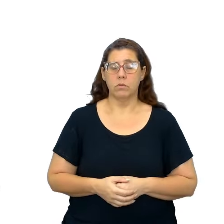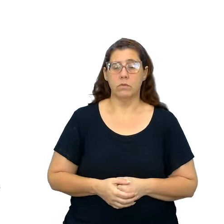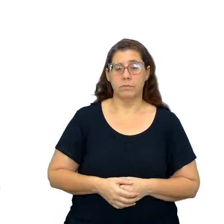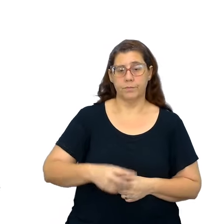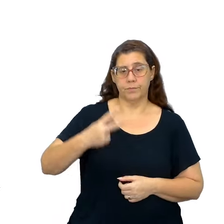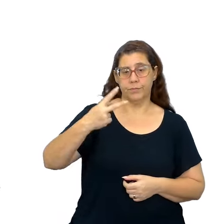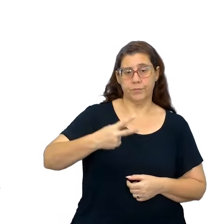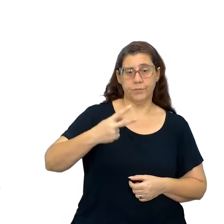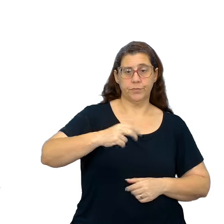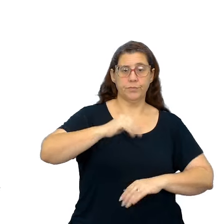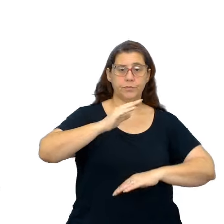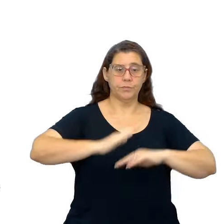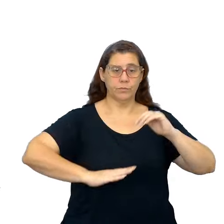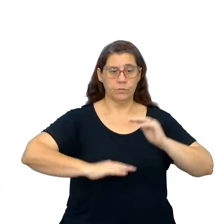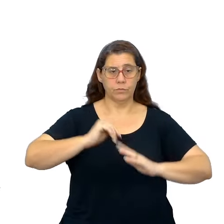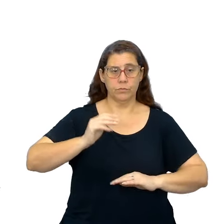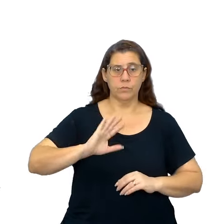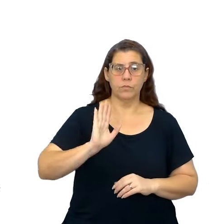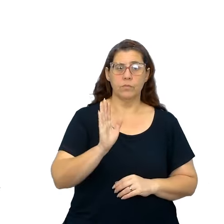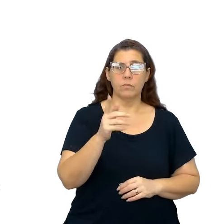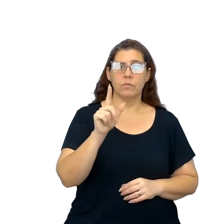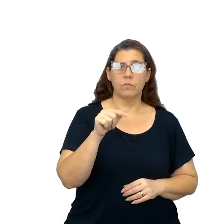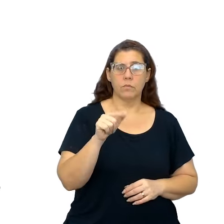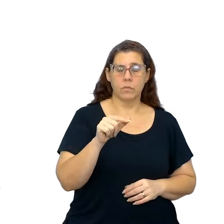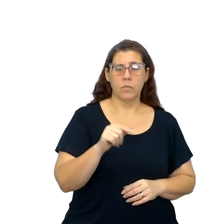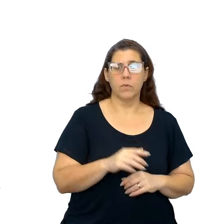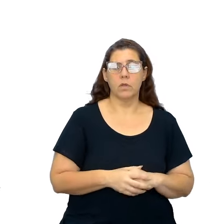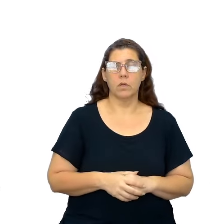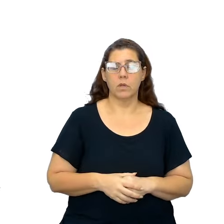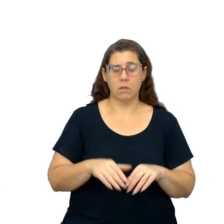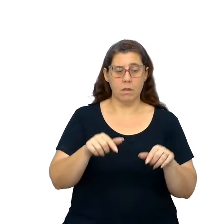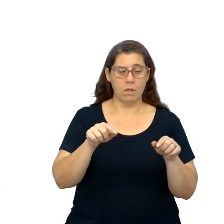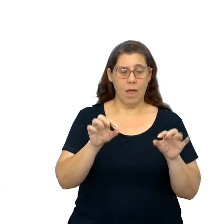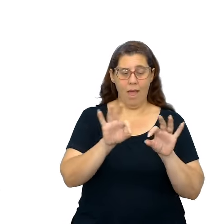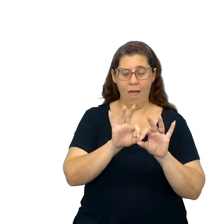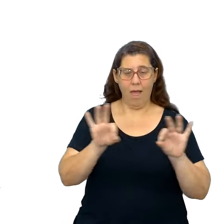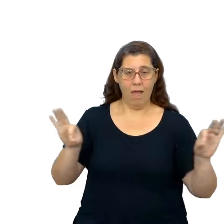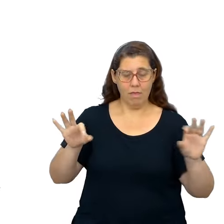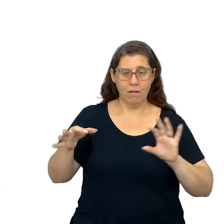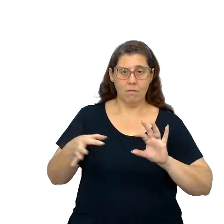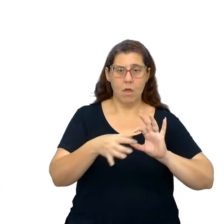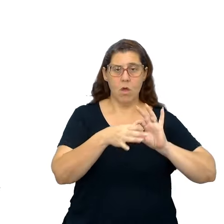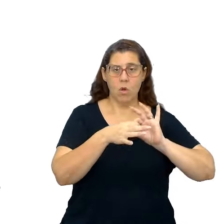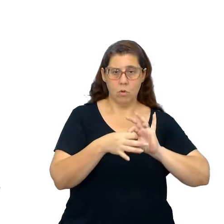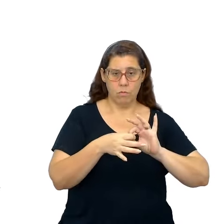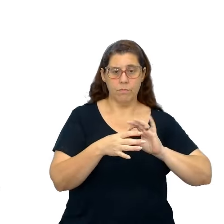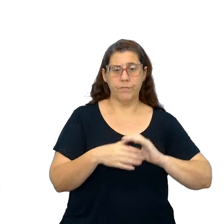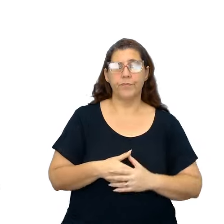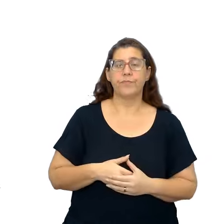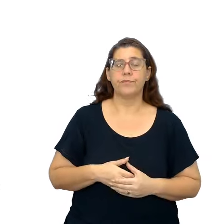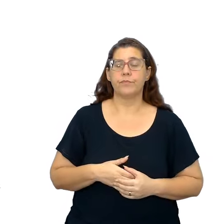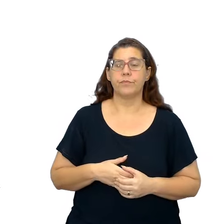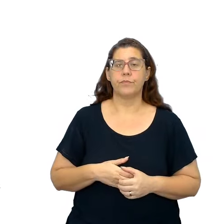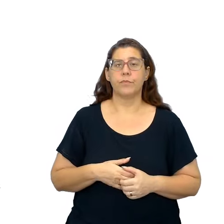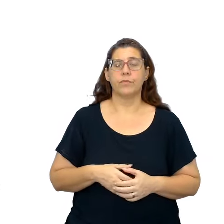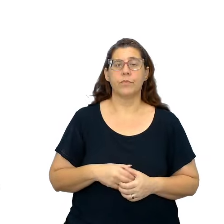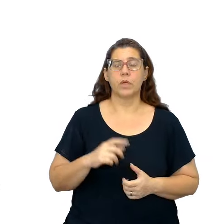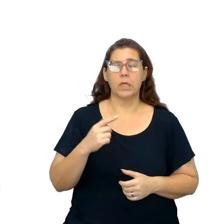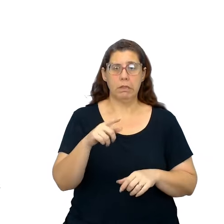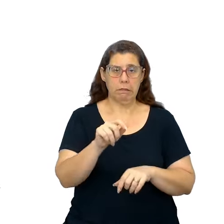segunda habilidade já é a habilidade da equação da reta, né? Uma habilidade que está ligada à equação da reta. E